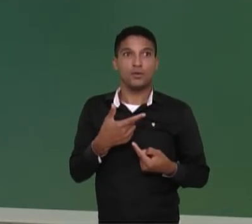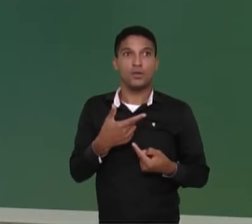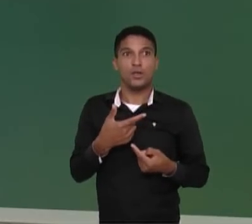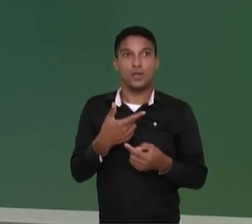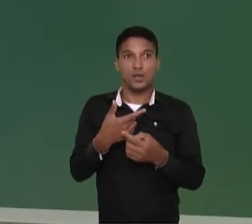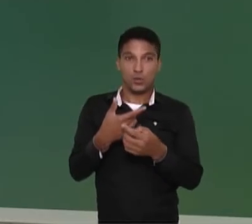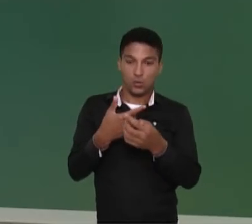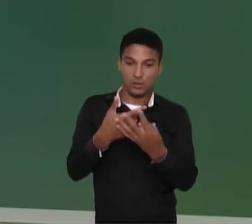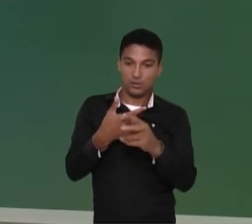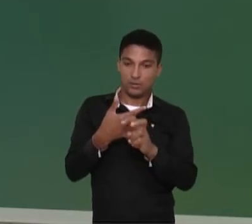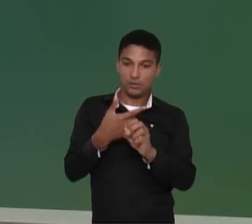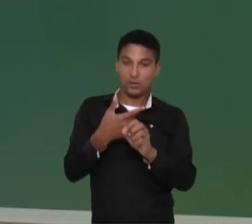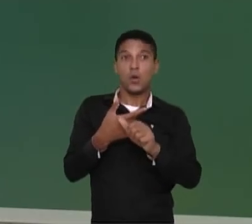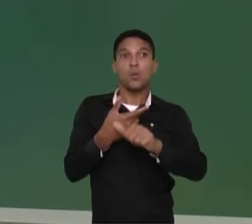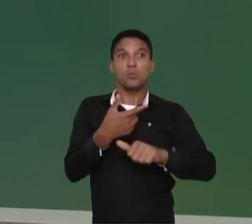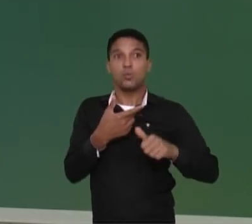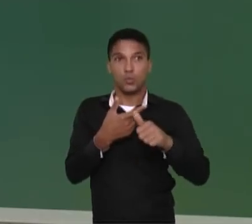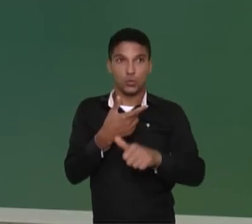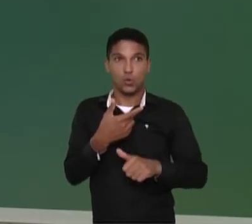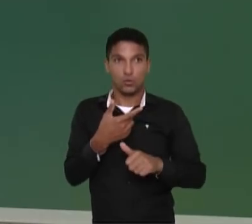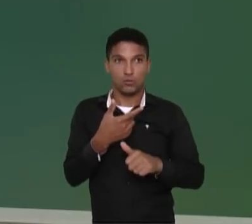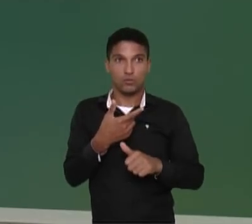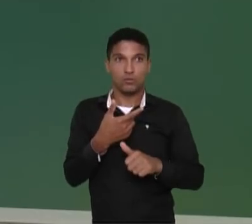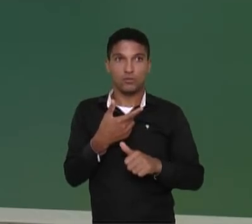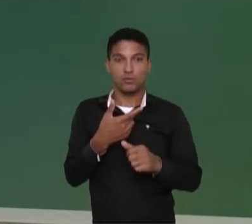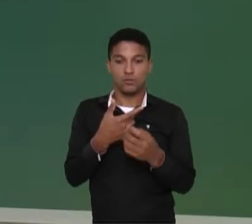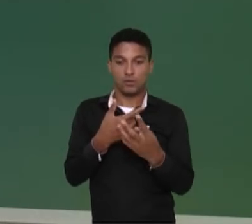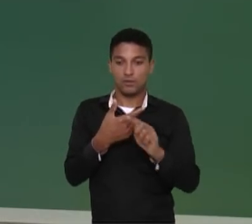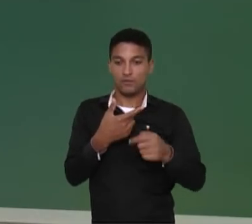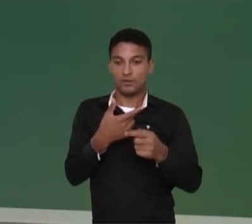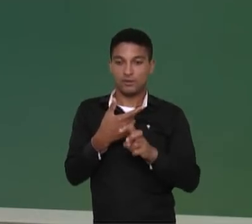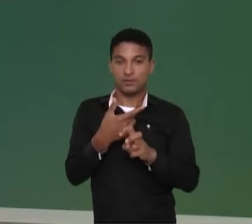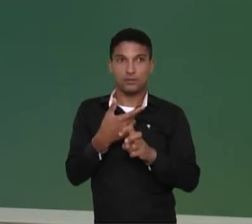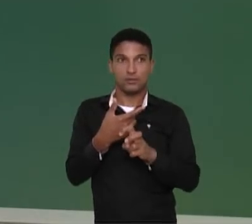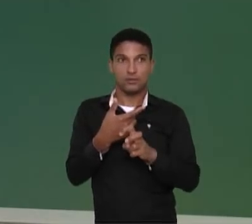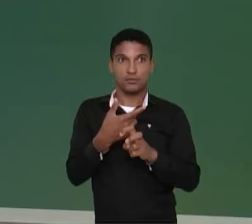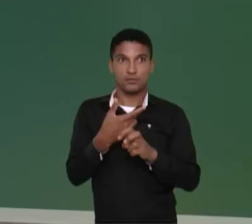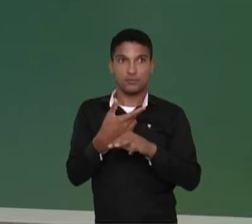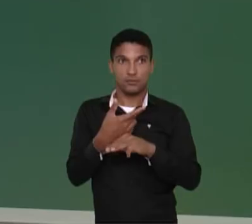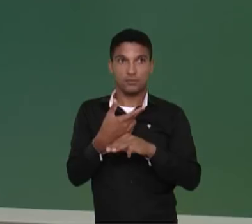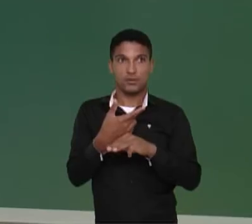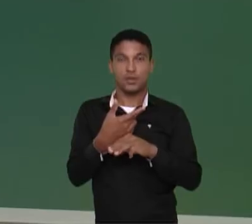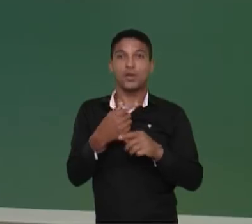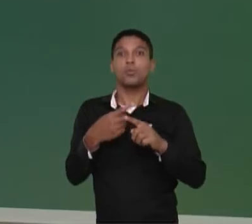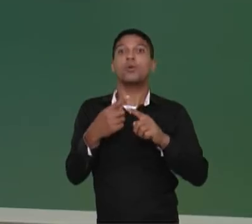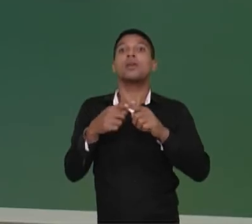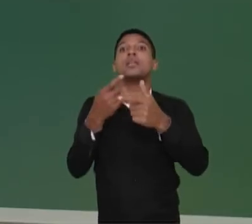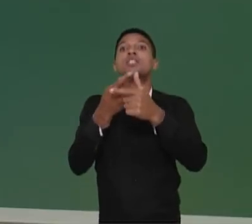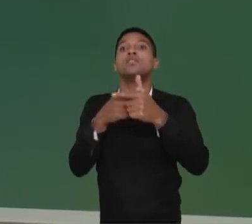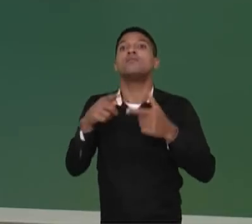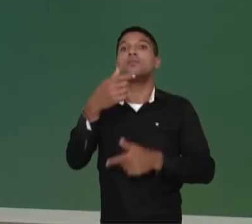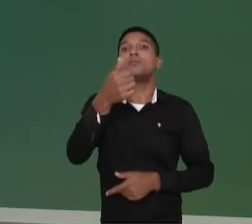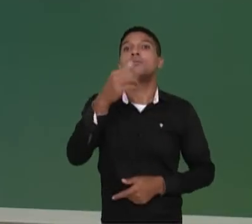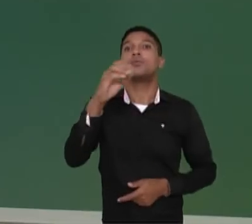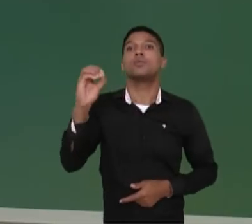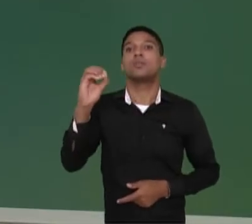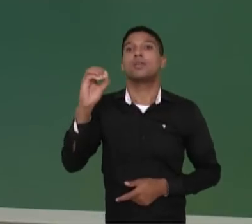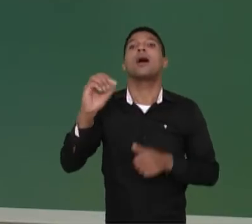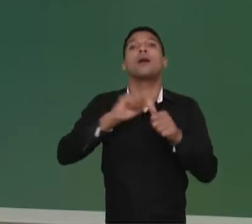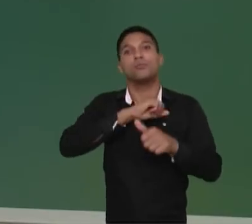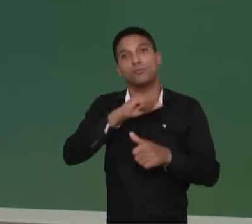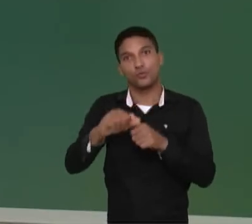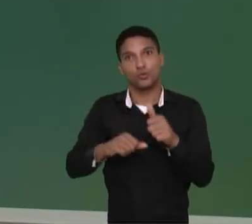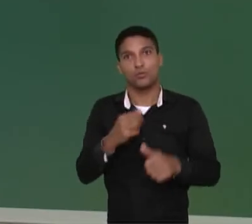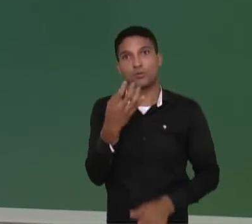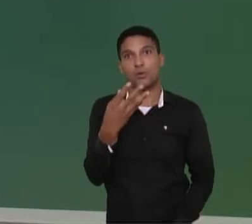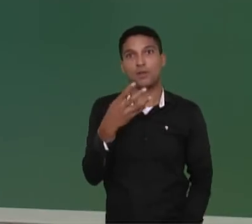com 2,7 e 4,5. E agora basta multiplicar, né? A área, comprimento